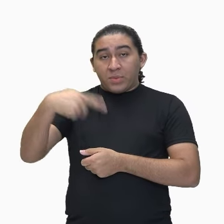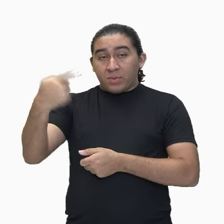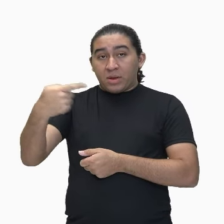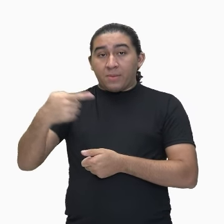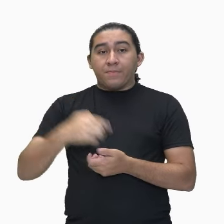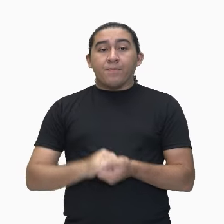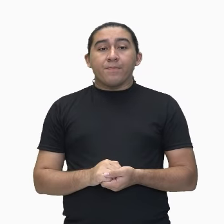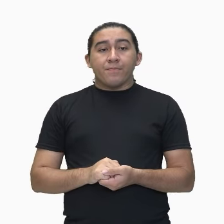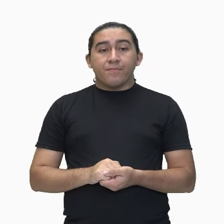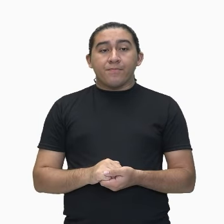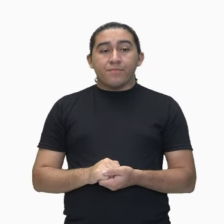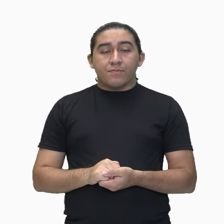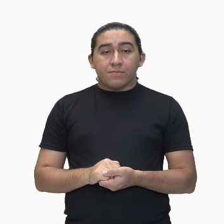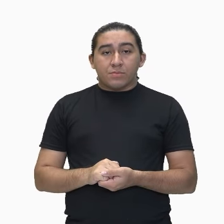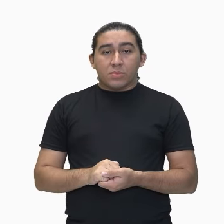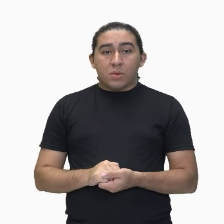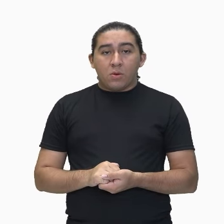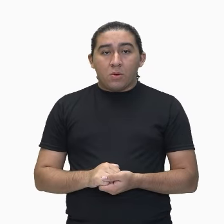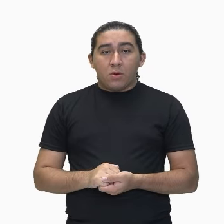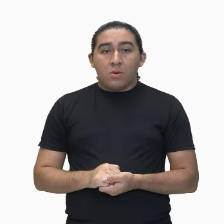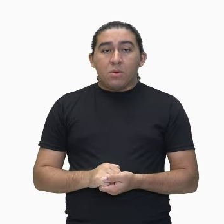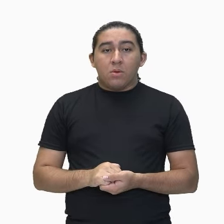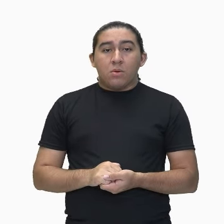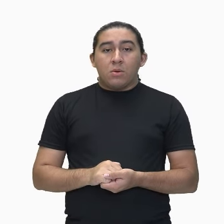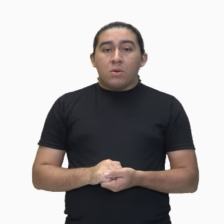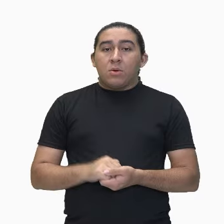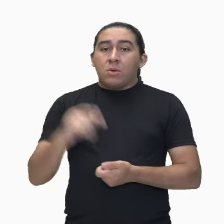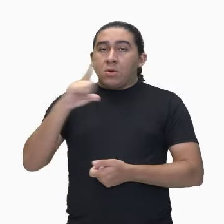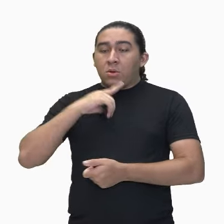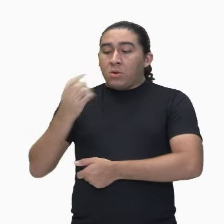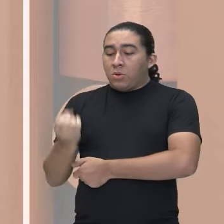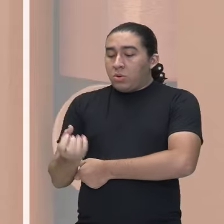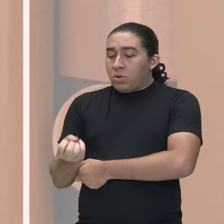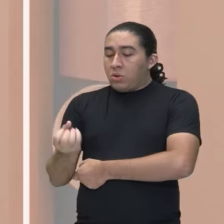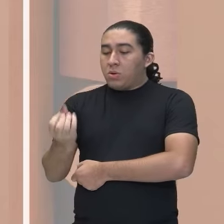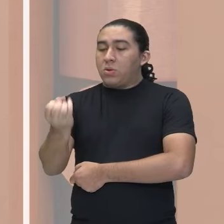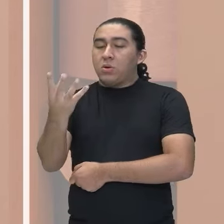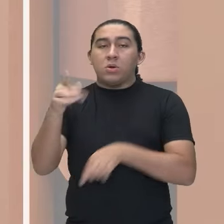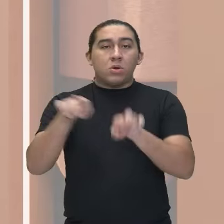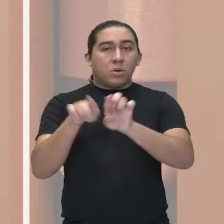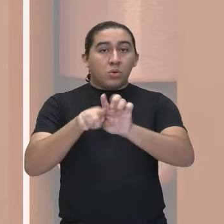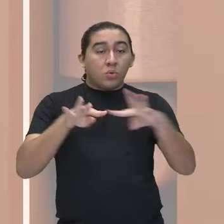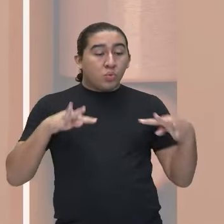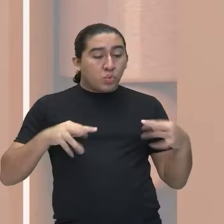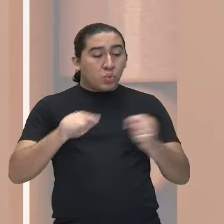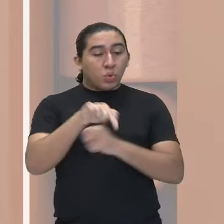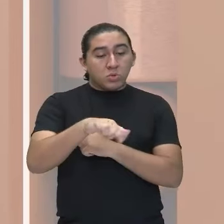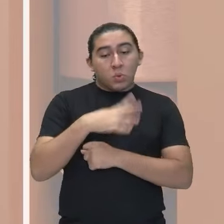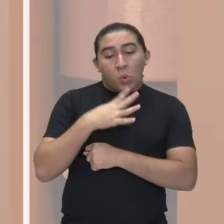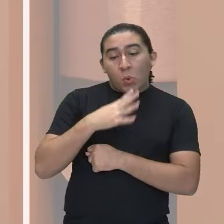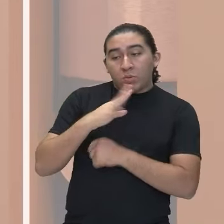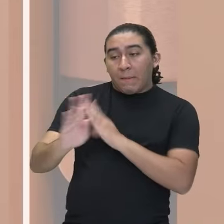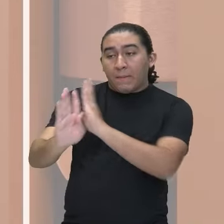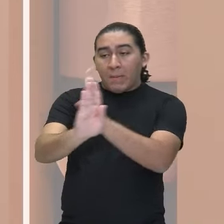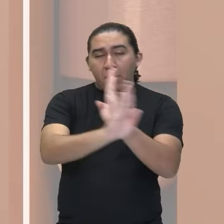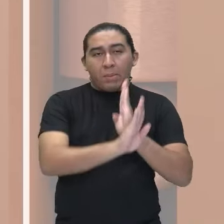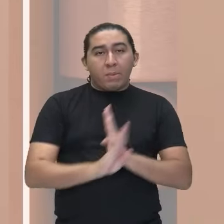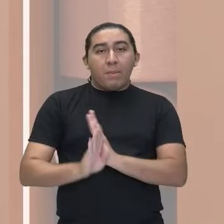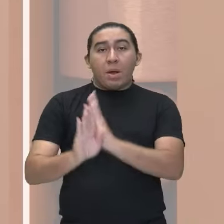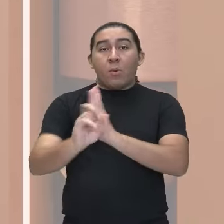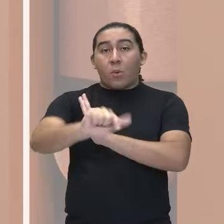foram lá, né, durante as suas viagens, durante esse intercâmbio todo, eles se encontraram com